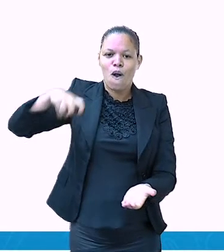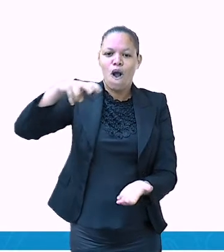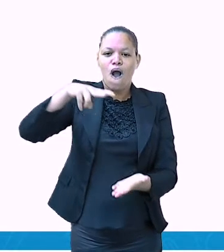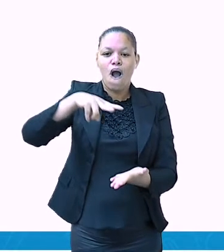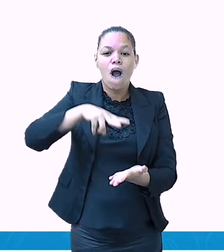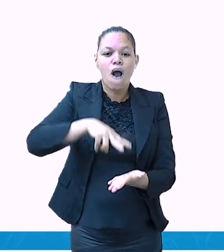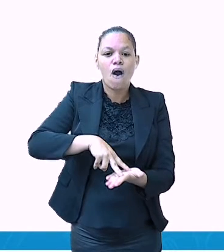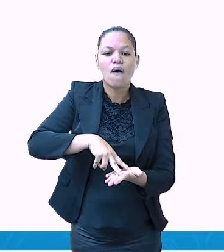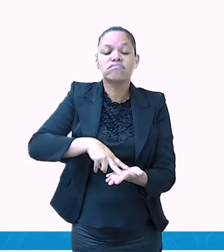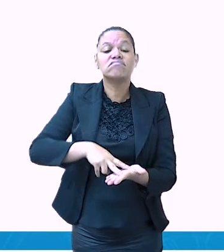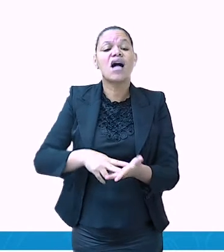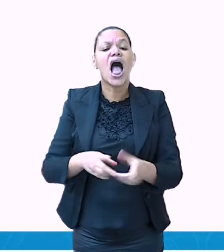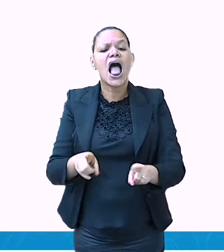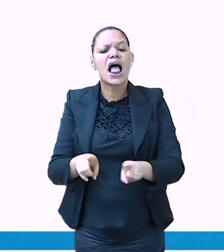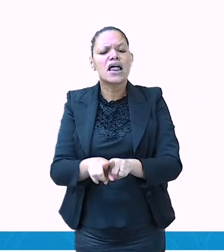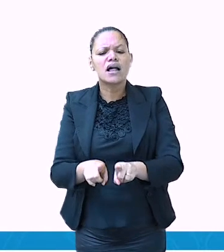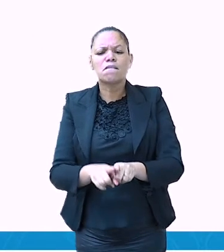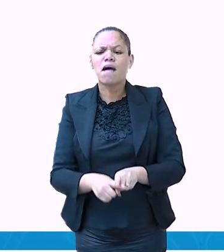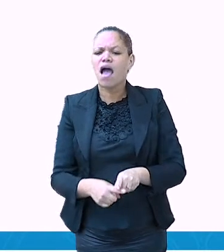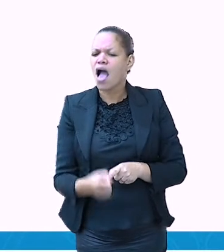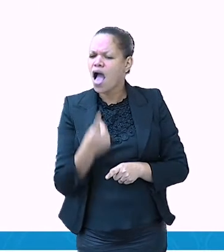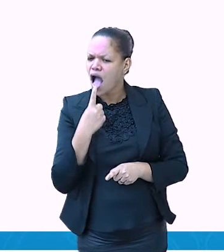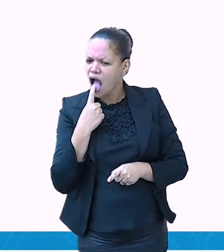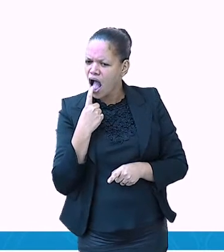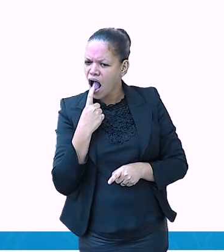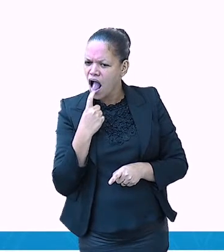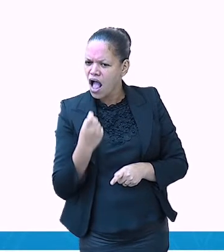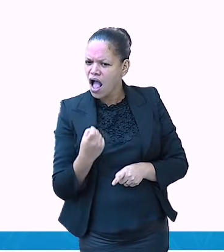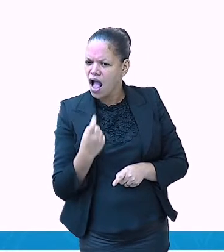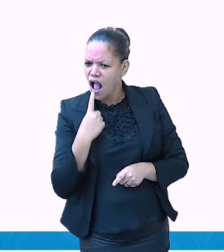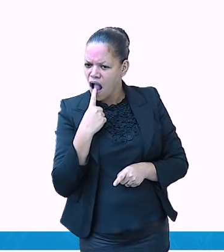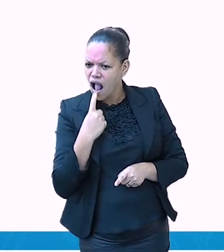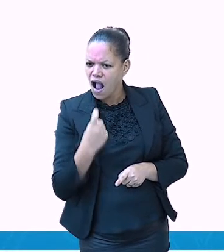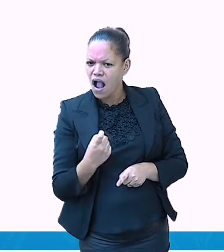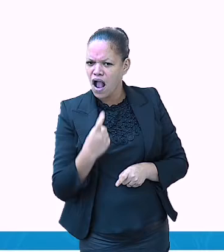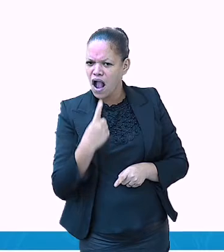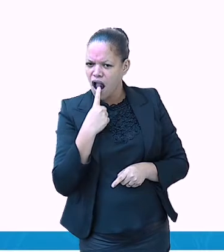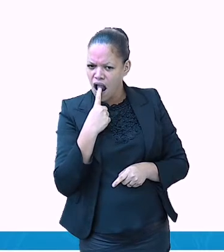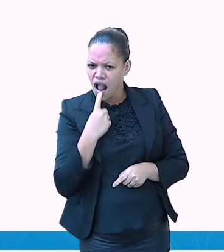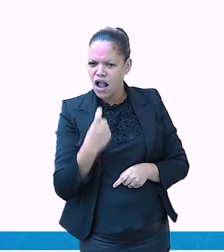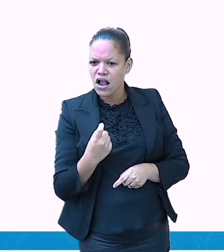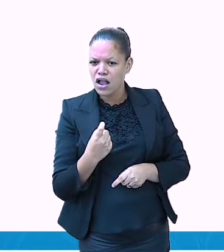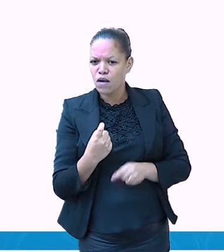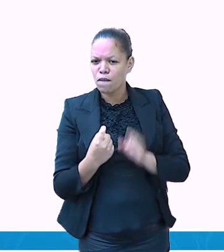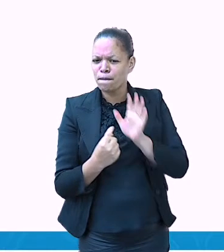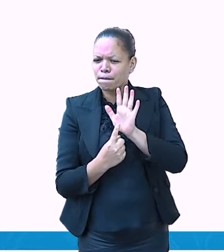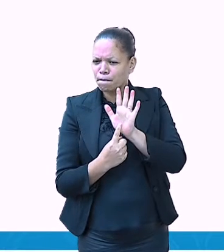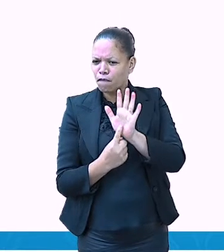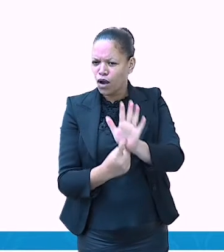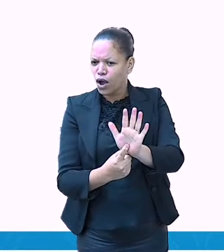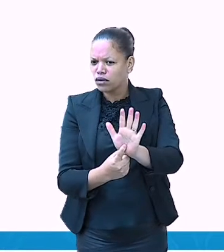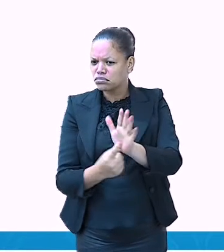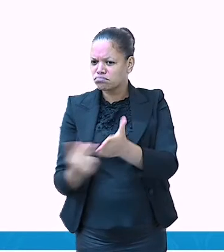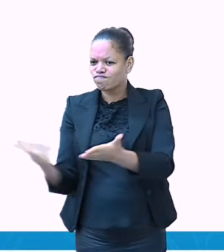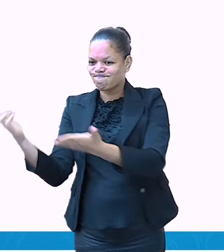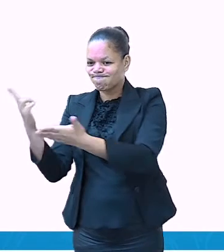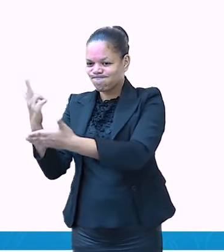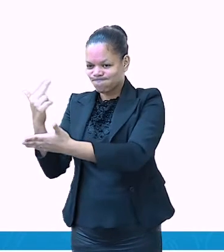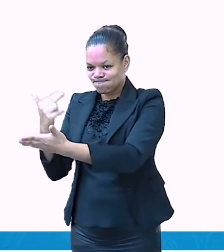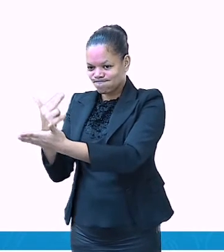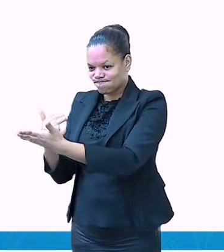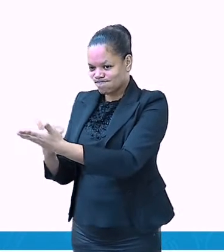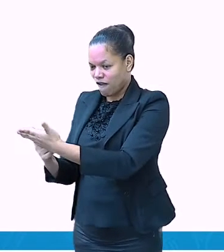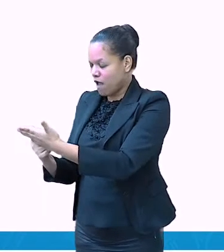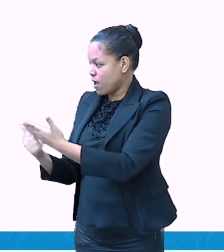E a língua deles, a imagem aqui, ó, retrata direitinho, a língua deles é presa na ponta